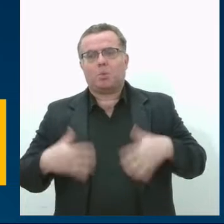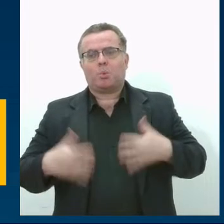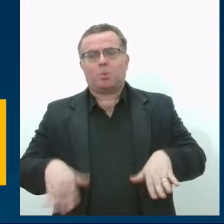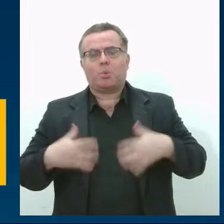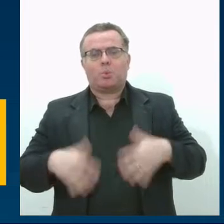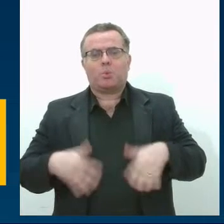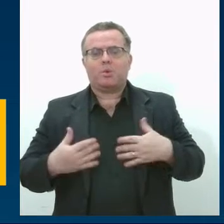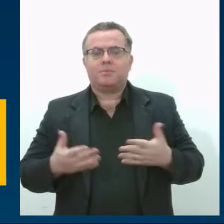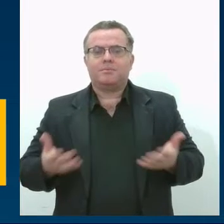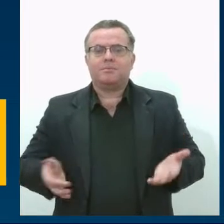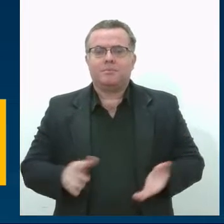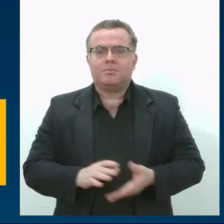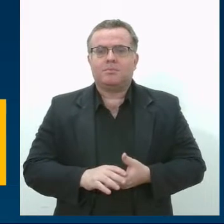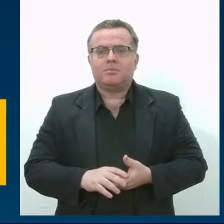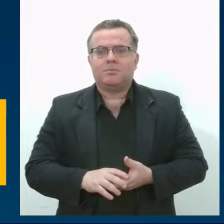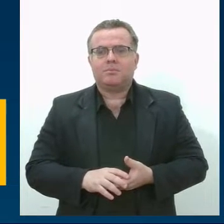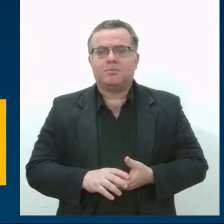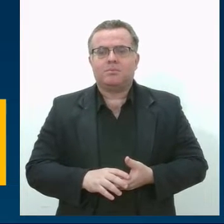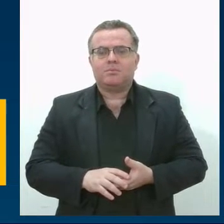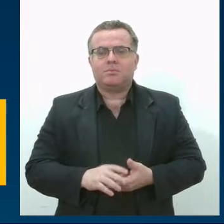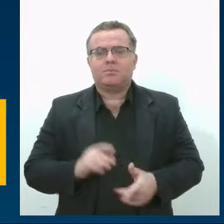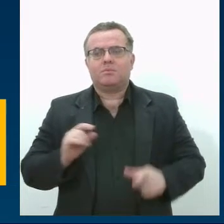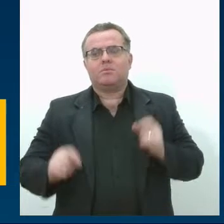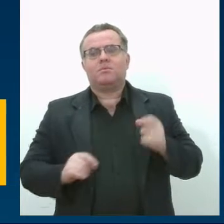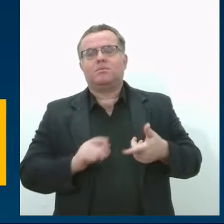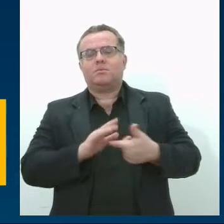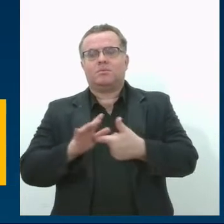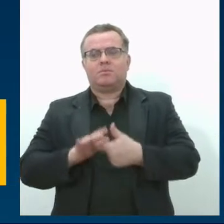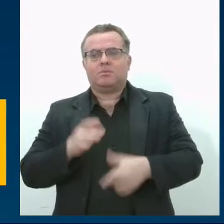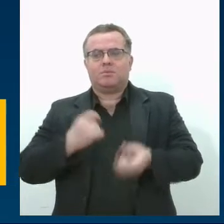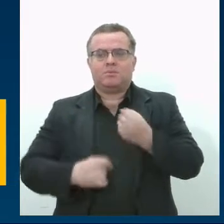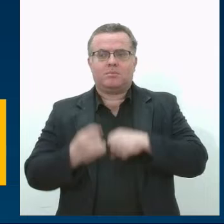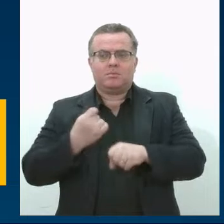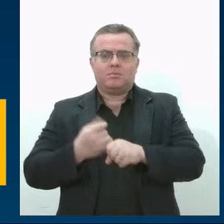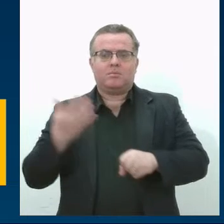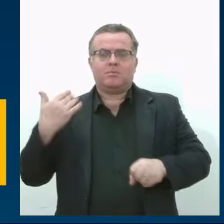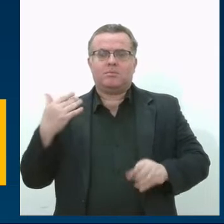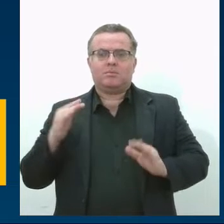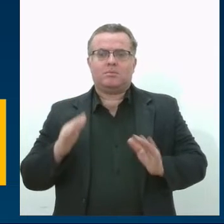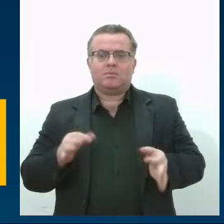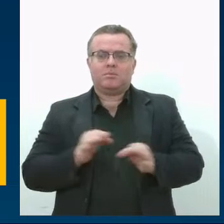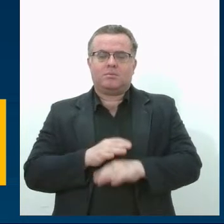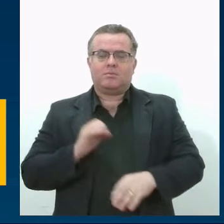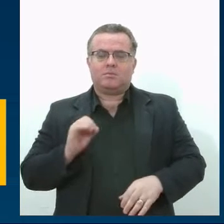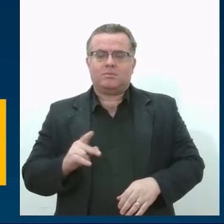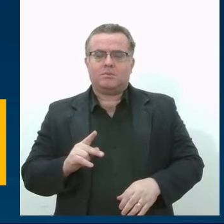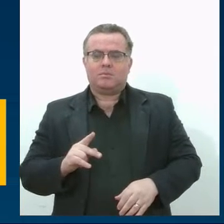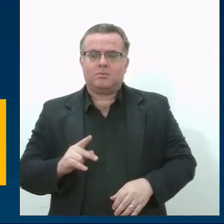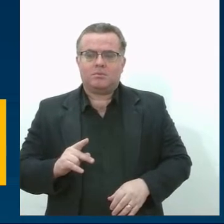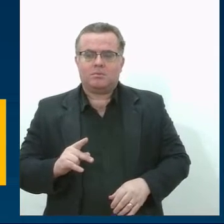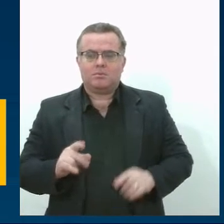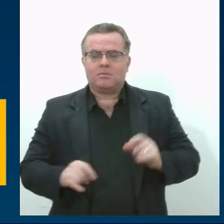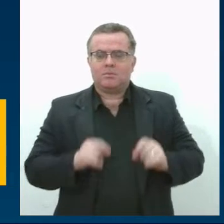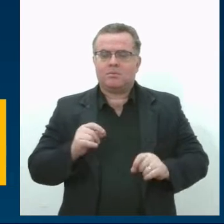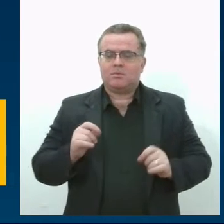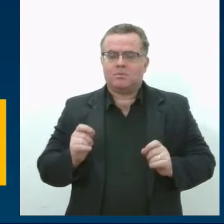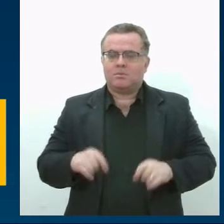um aumento em relação ao ano passado, ao mesmo período, até junho do ano passado, um aumento de mais de